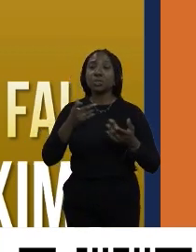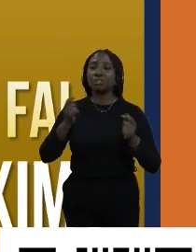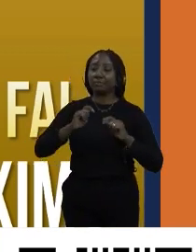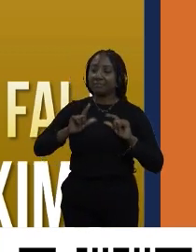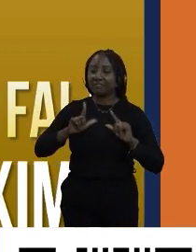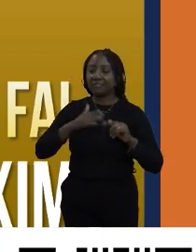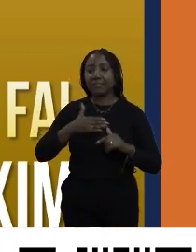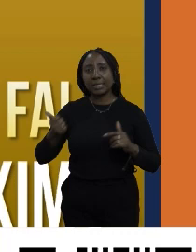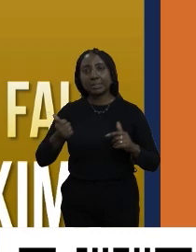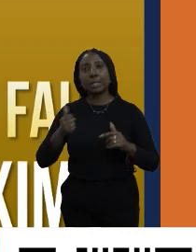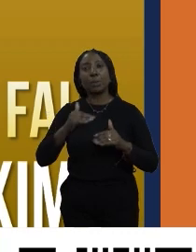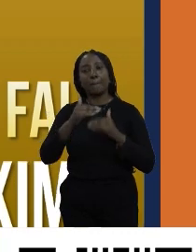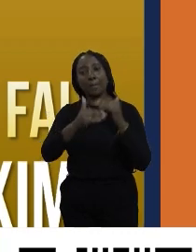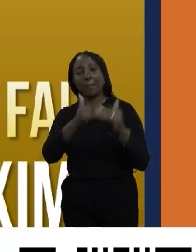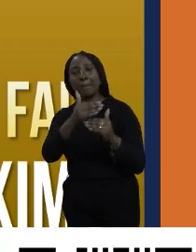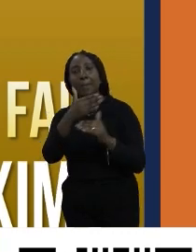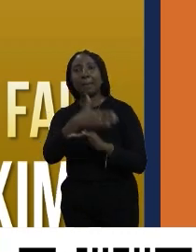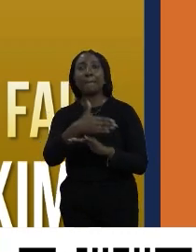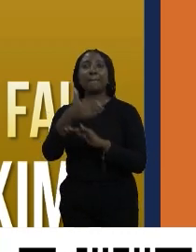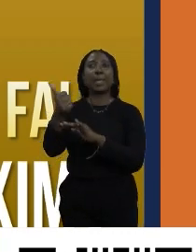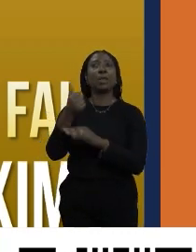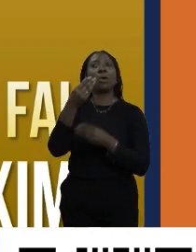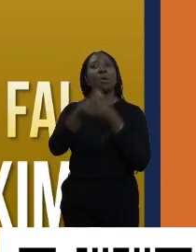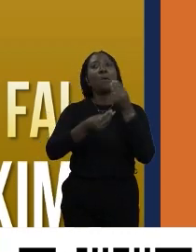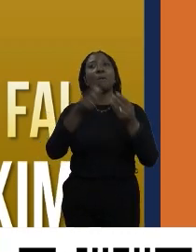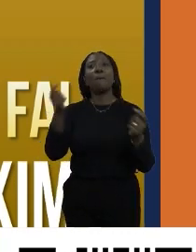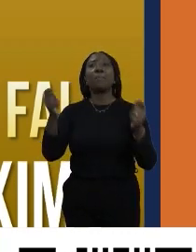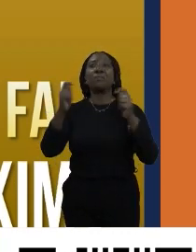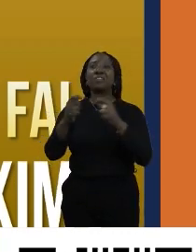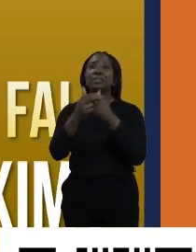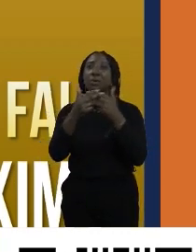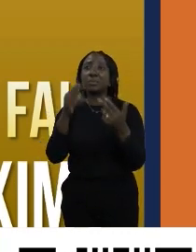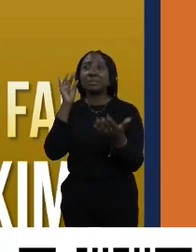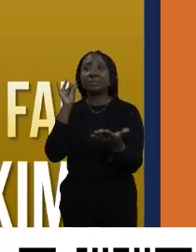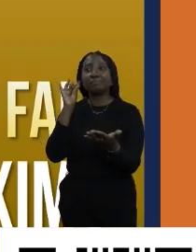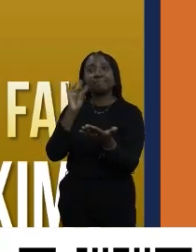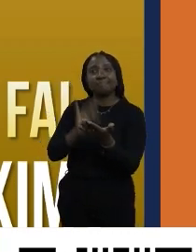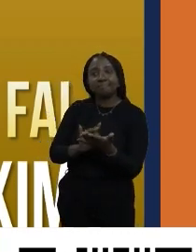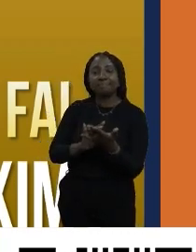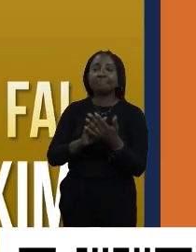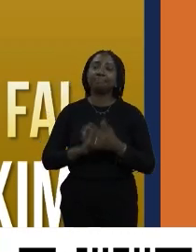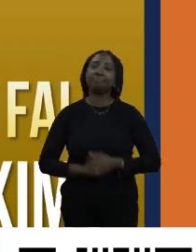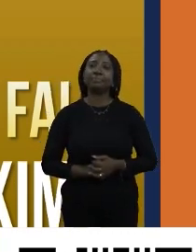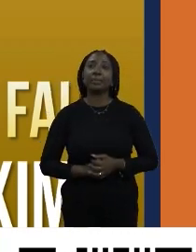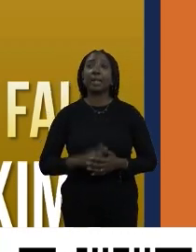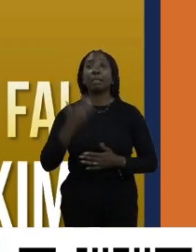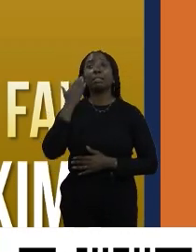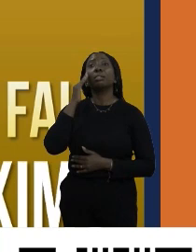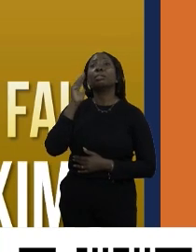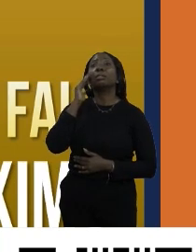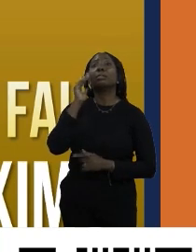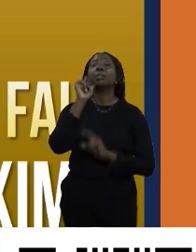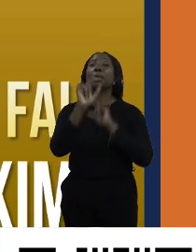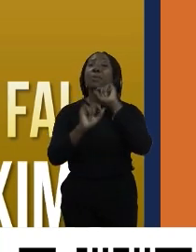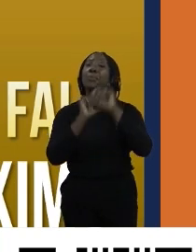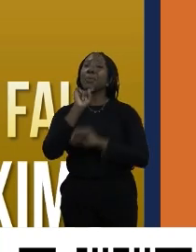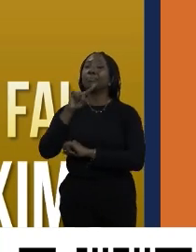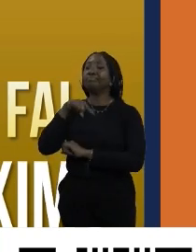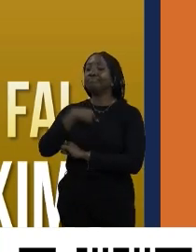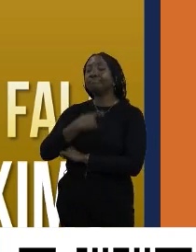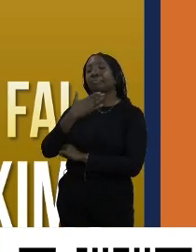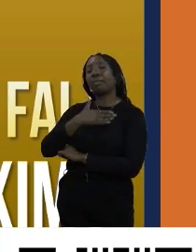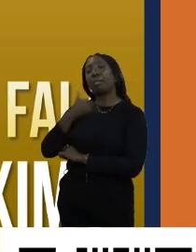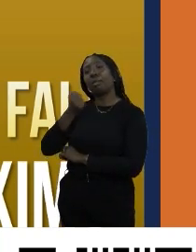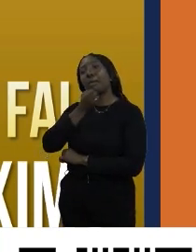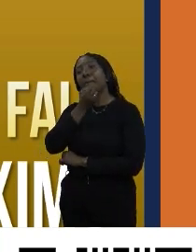amanhã eu quero melhorar um pouquinho. O que que eu tenho que fazer? Coisas concretas. Invisto em coisas concretas. Mas entender o máximo nosso é muito